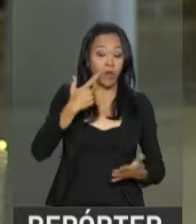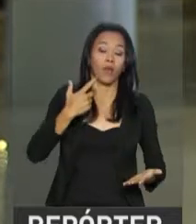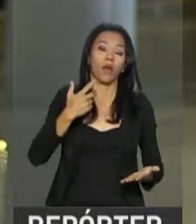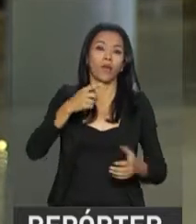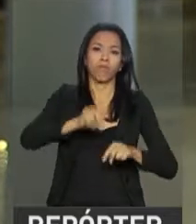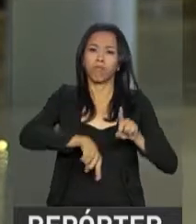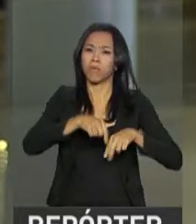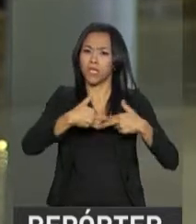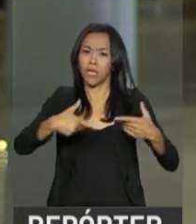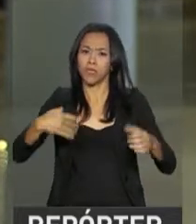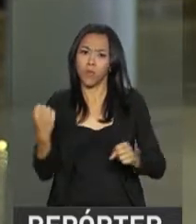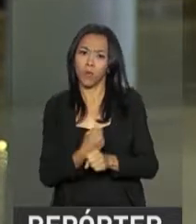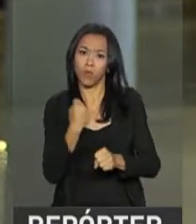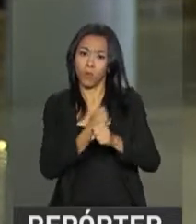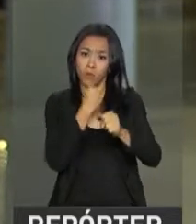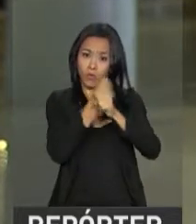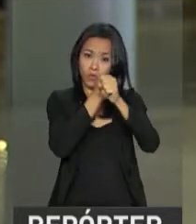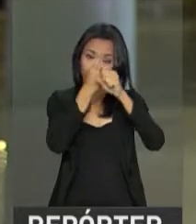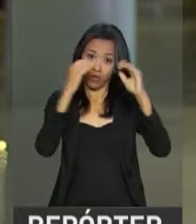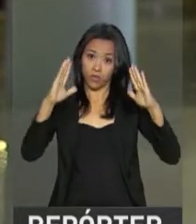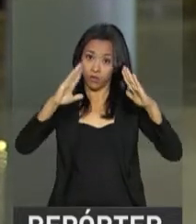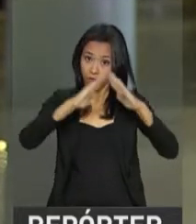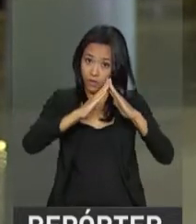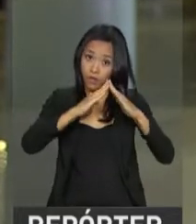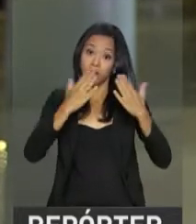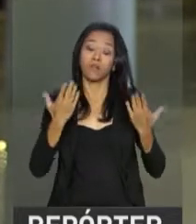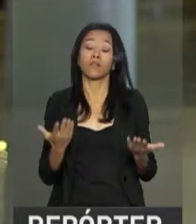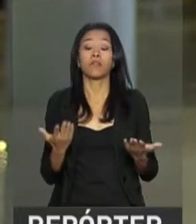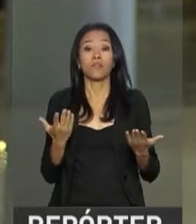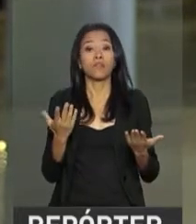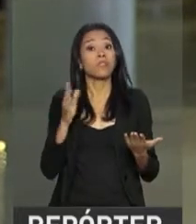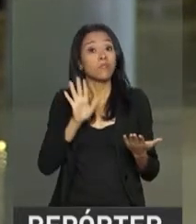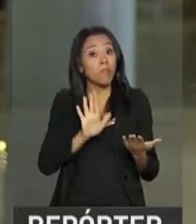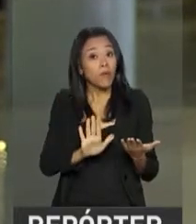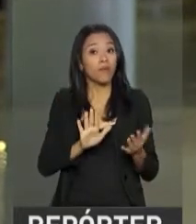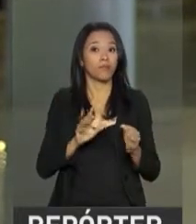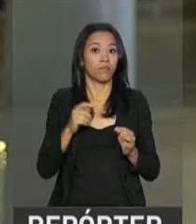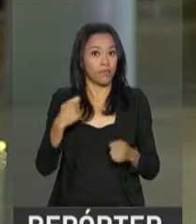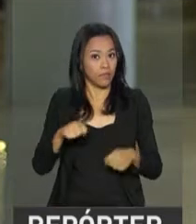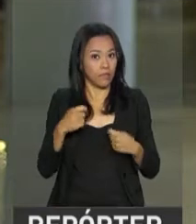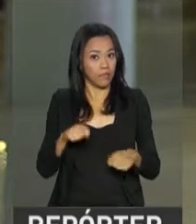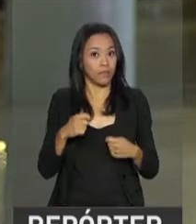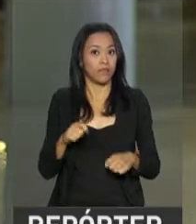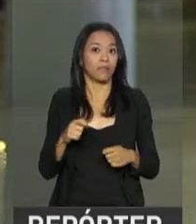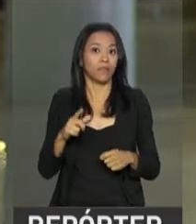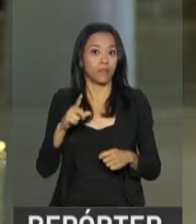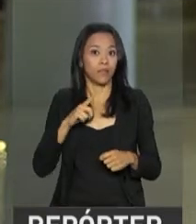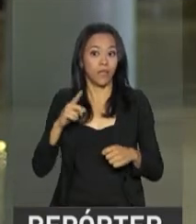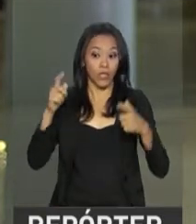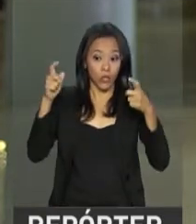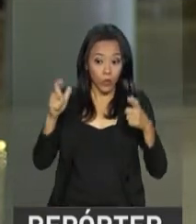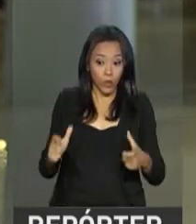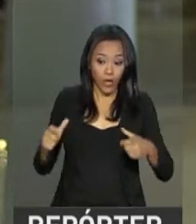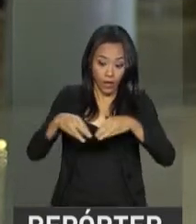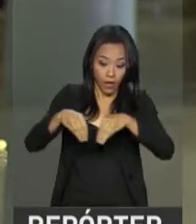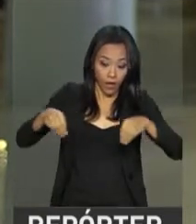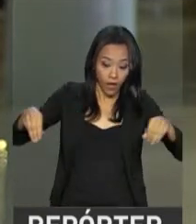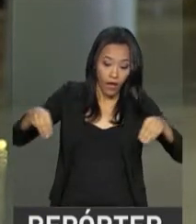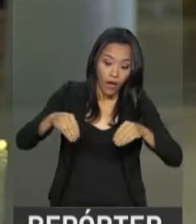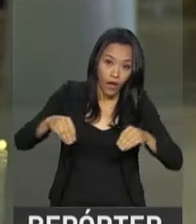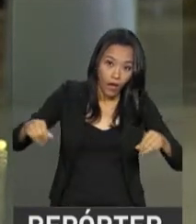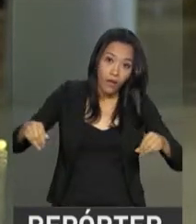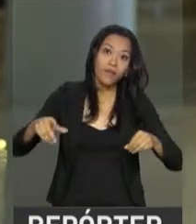ampliação ou conclusão de unidades habitacionais desde que estejam localizados em área irregular ou em